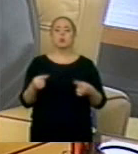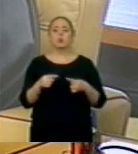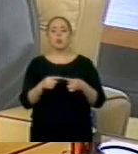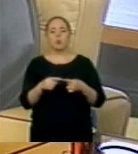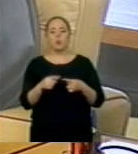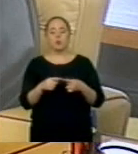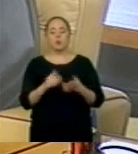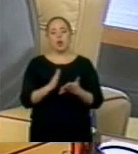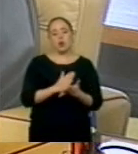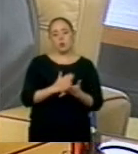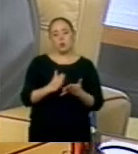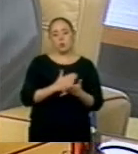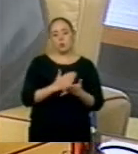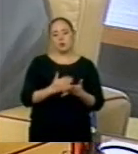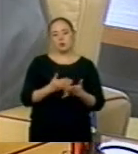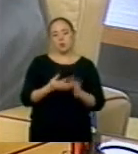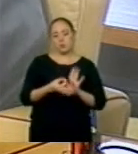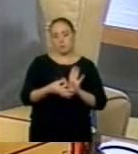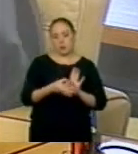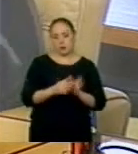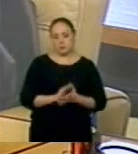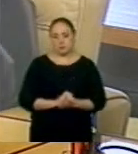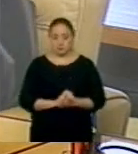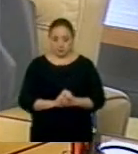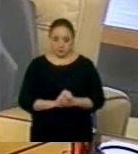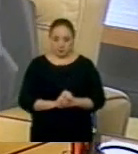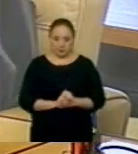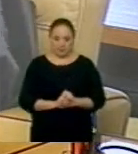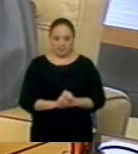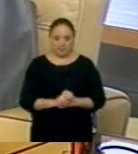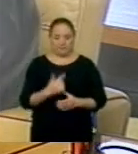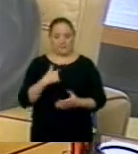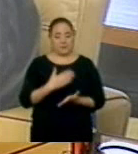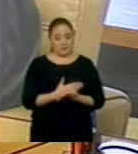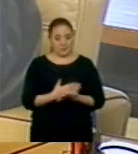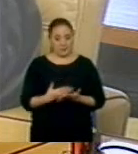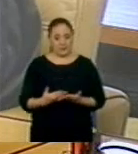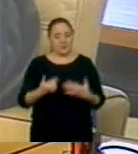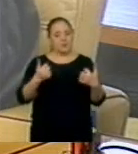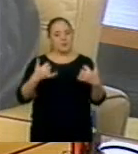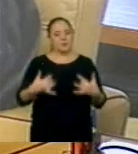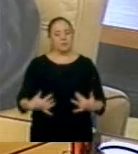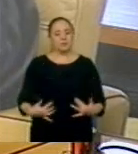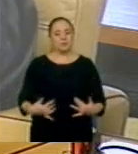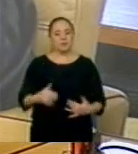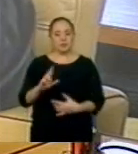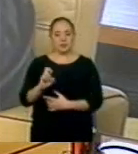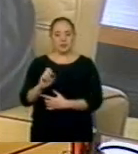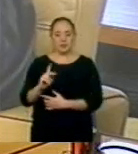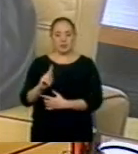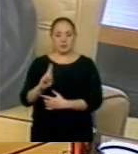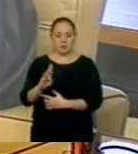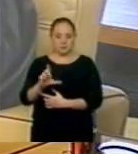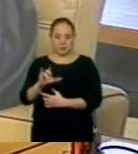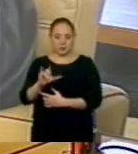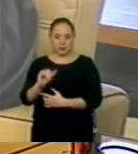seguintes percepções. Digo inicialmente que a República, vertida normativamente